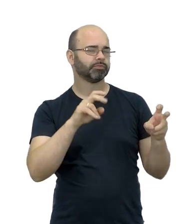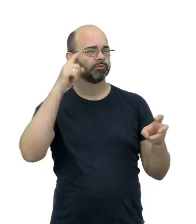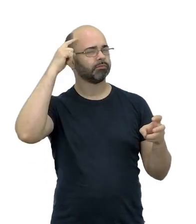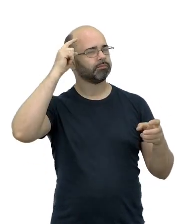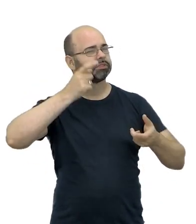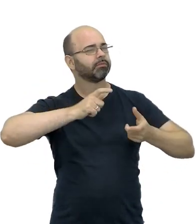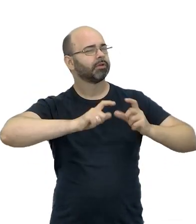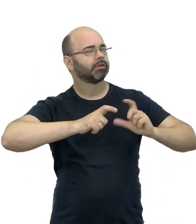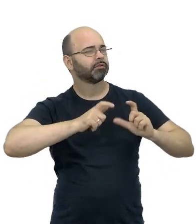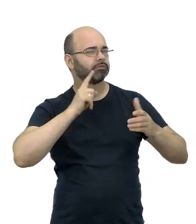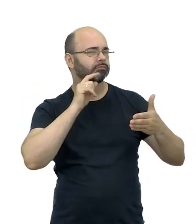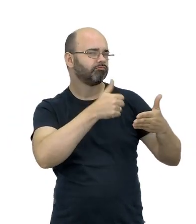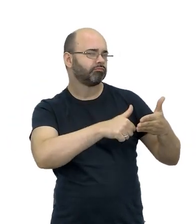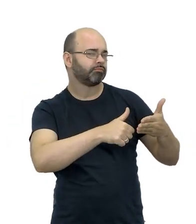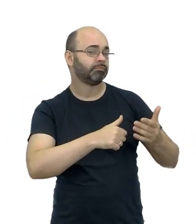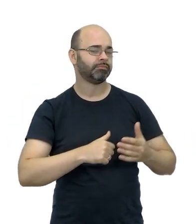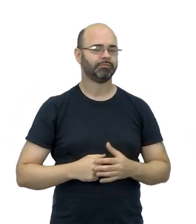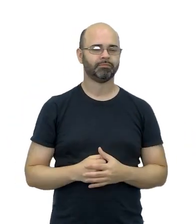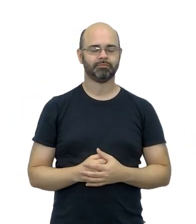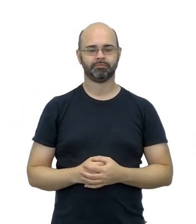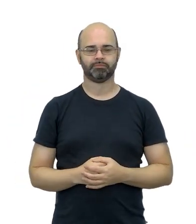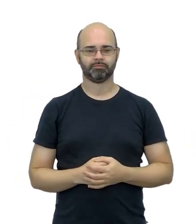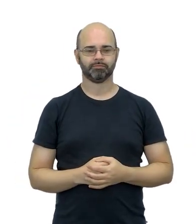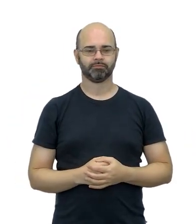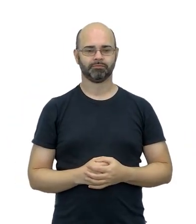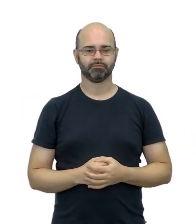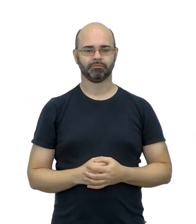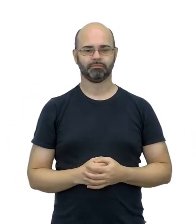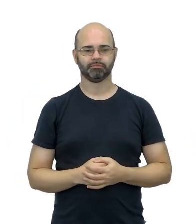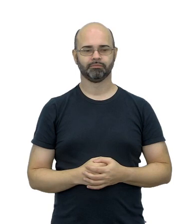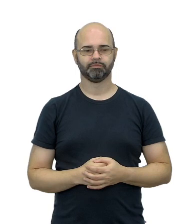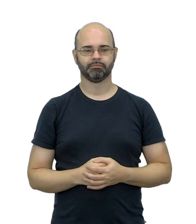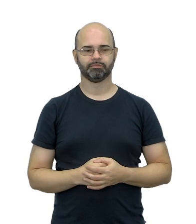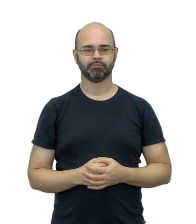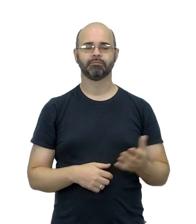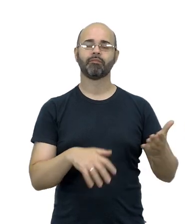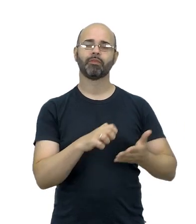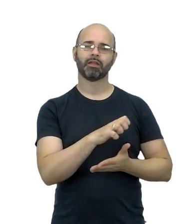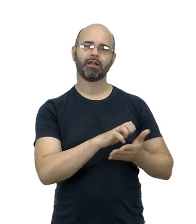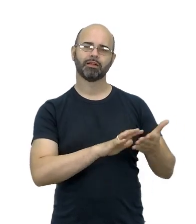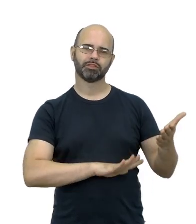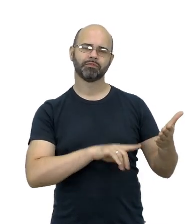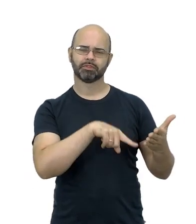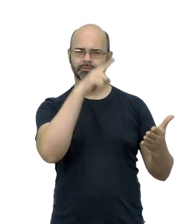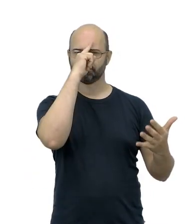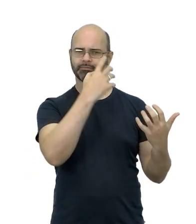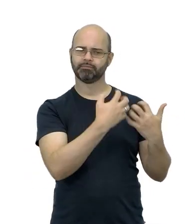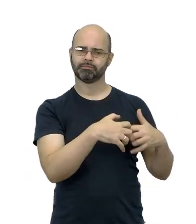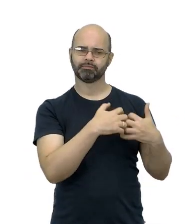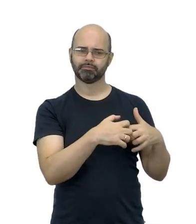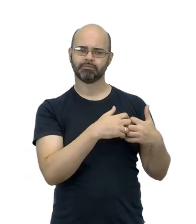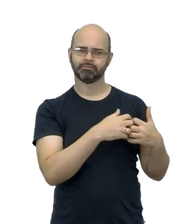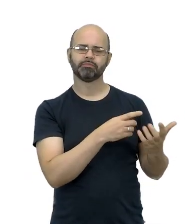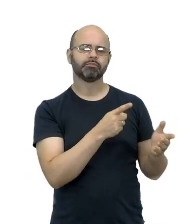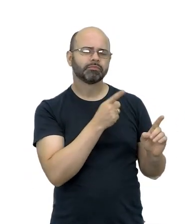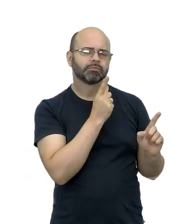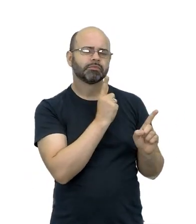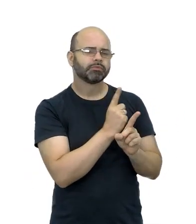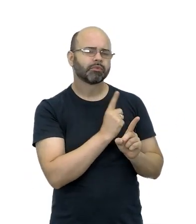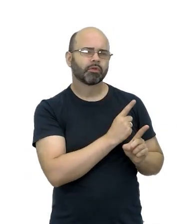geométrico, identificar os níveis de pensamentos que permeiam as atividades escolhidas ao longo dos quartos e